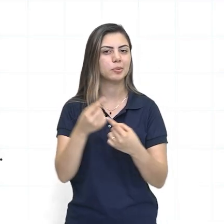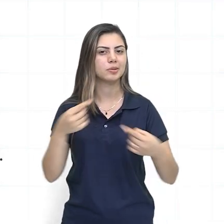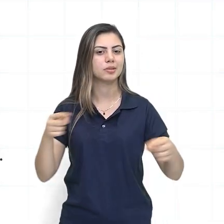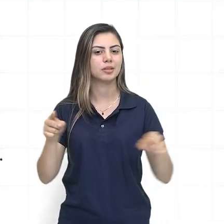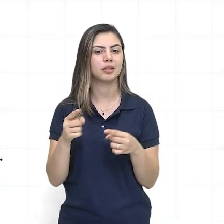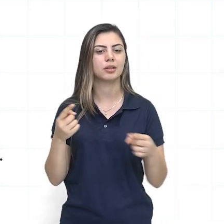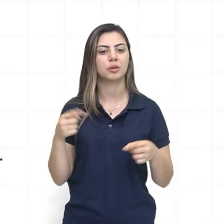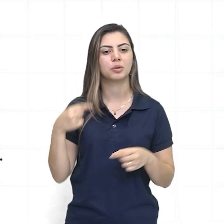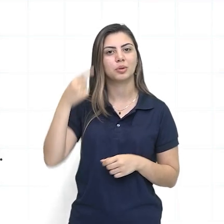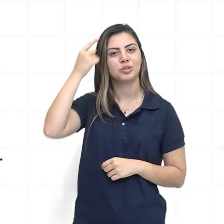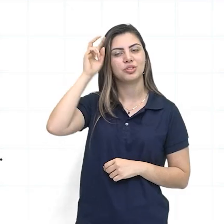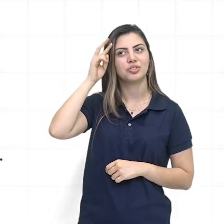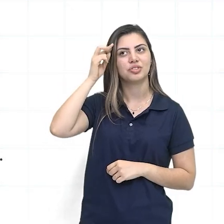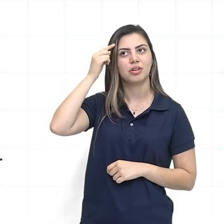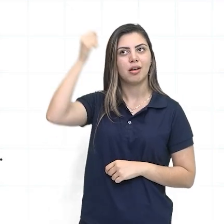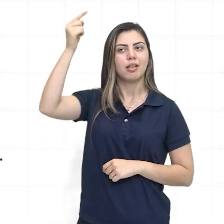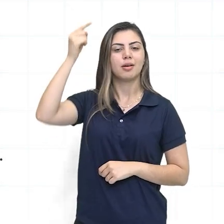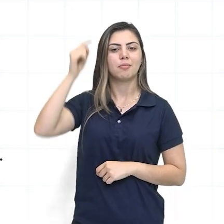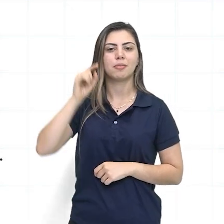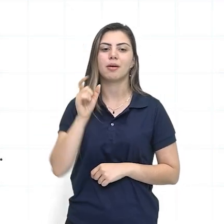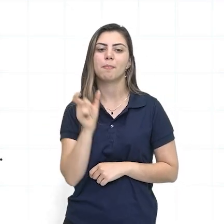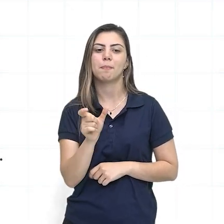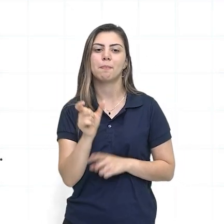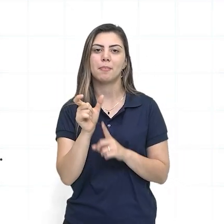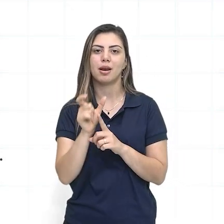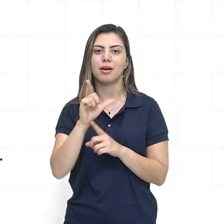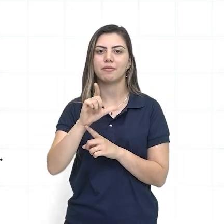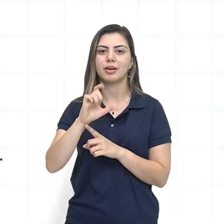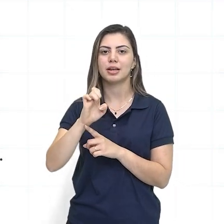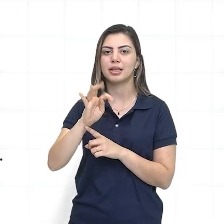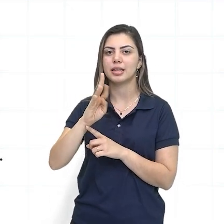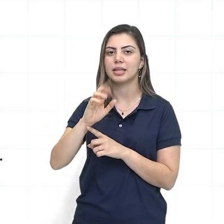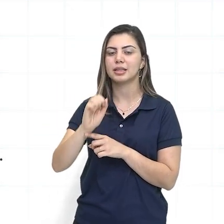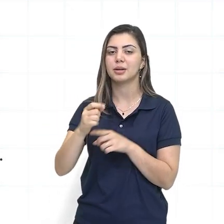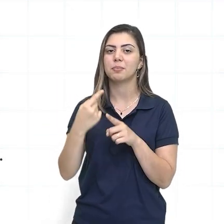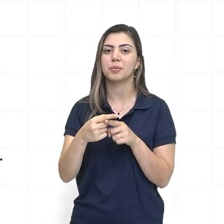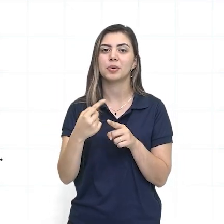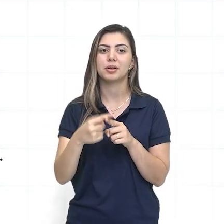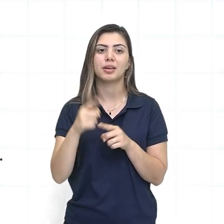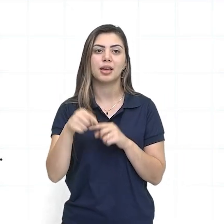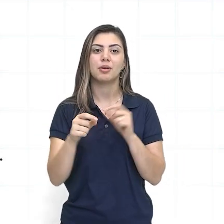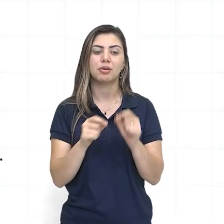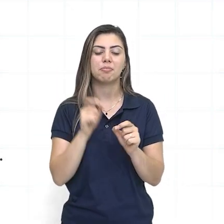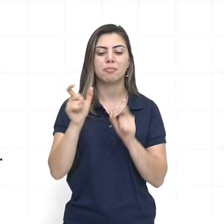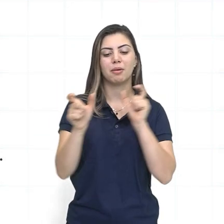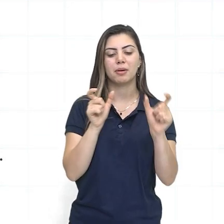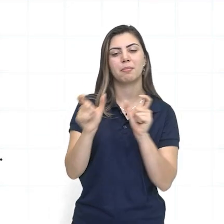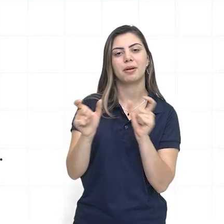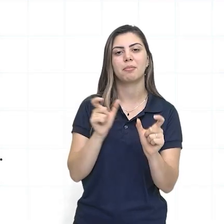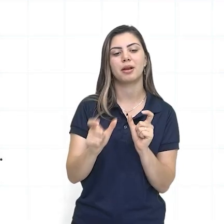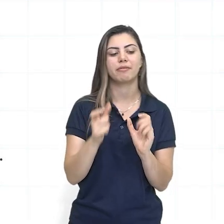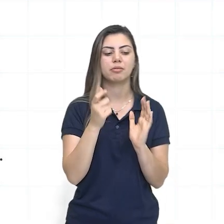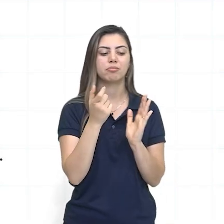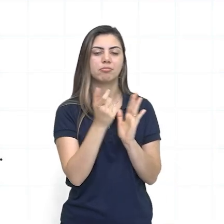lembra da palavra letra, né? Porque justamente é uma composição de palavras, né?